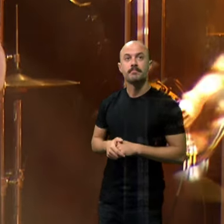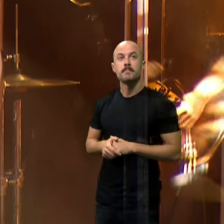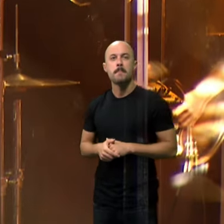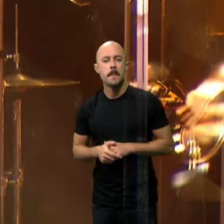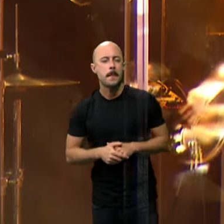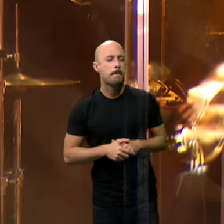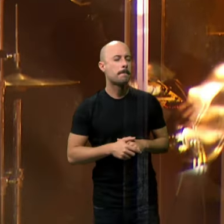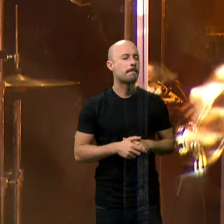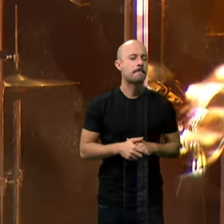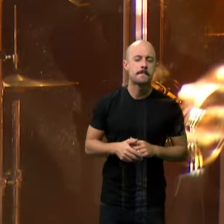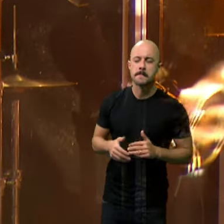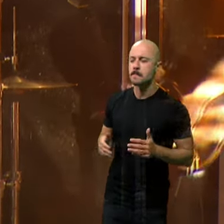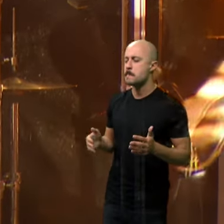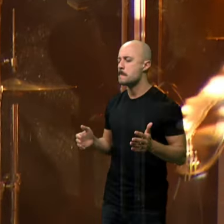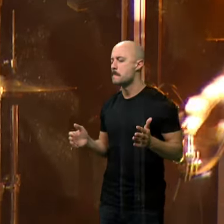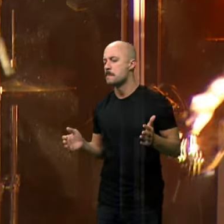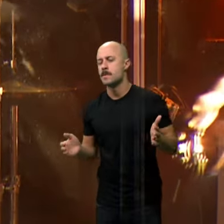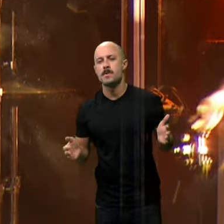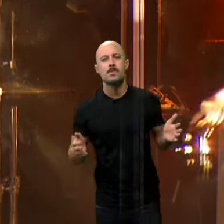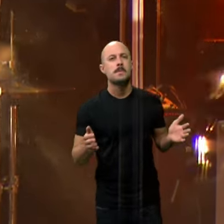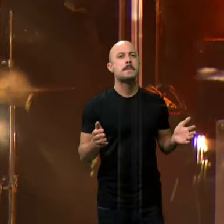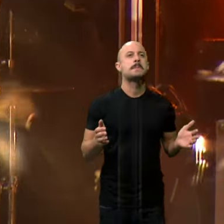Pegue a mão.